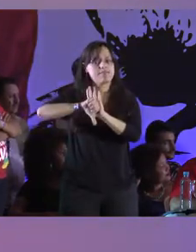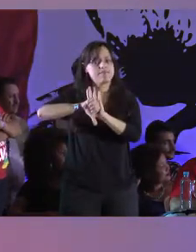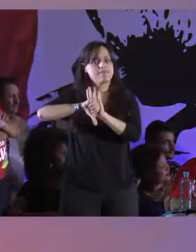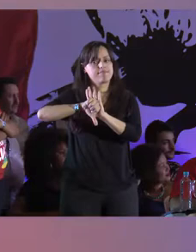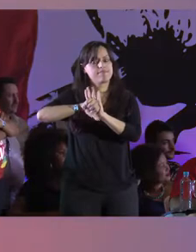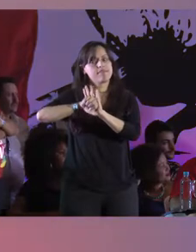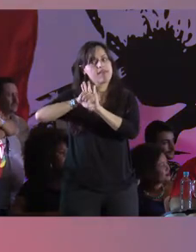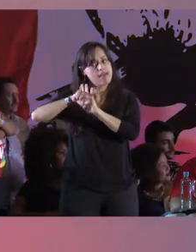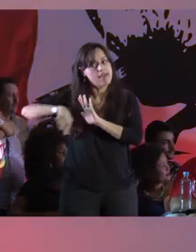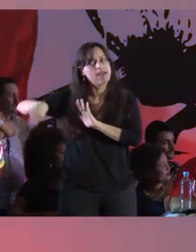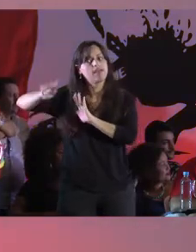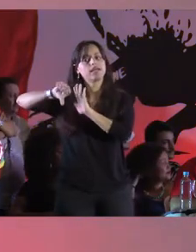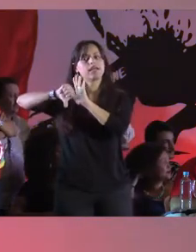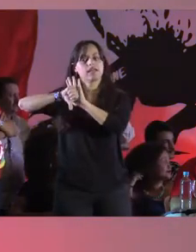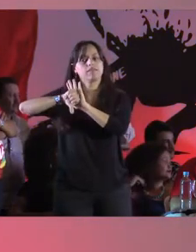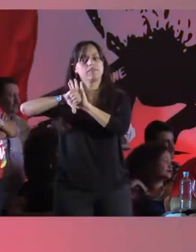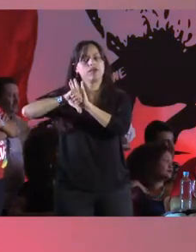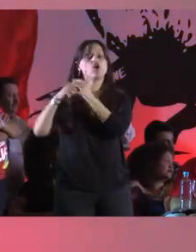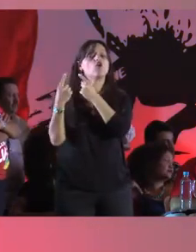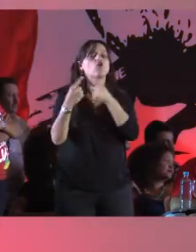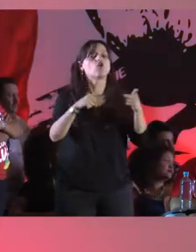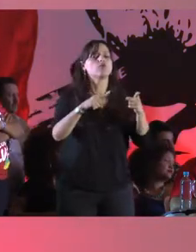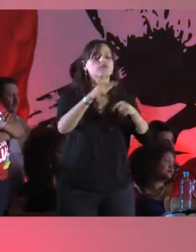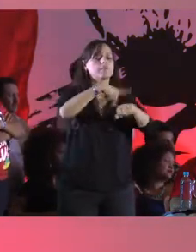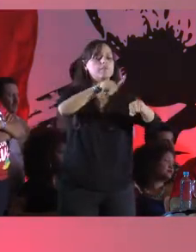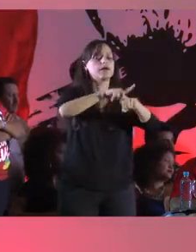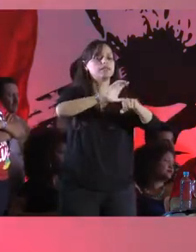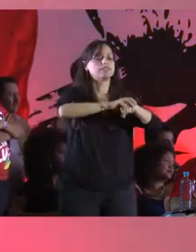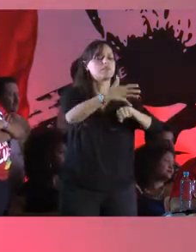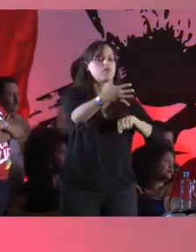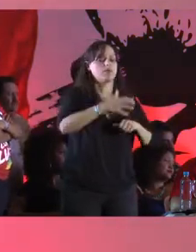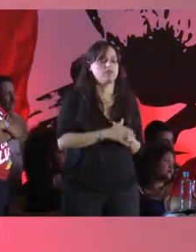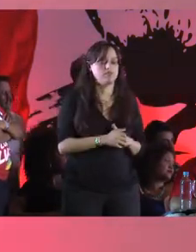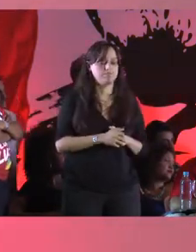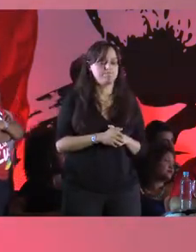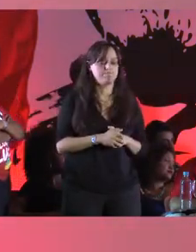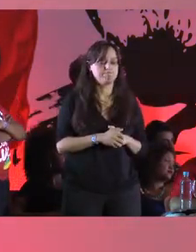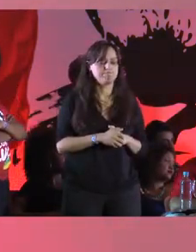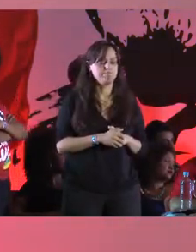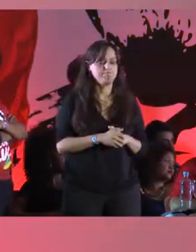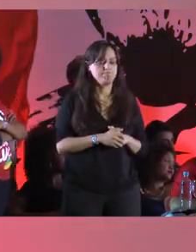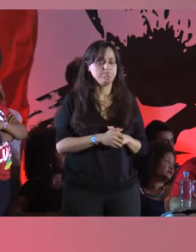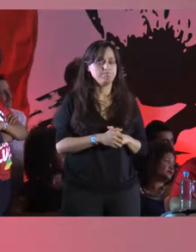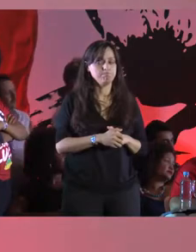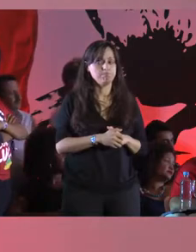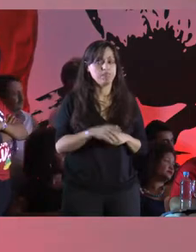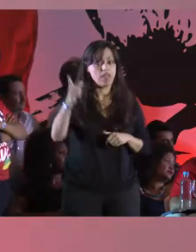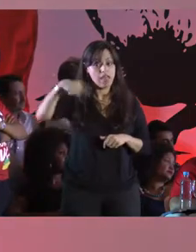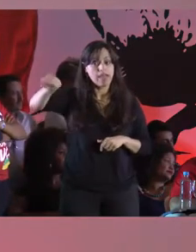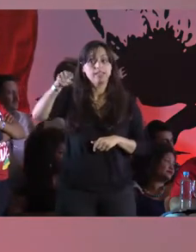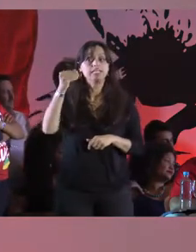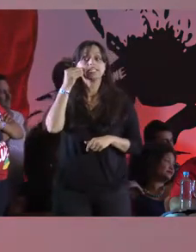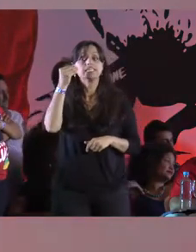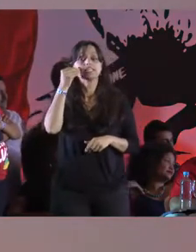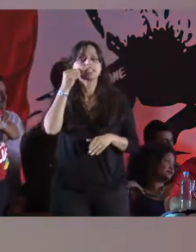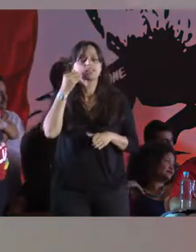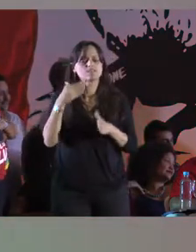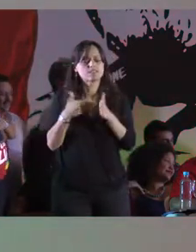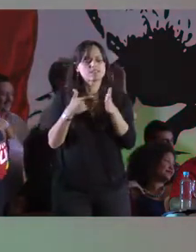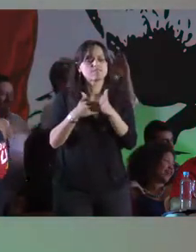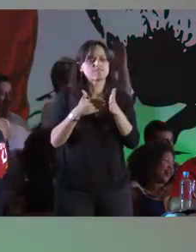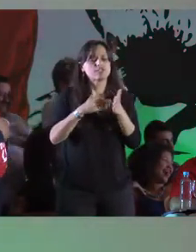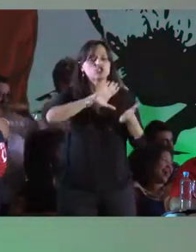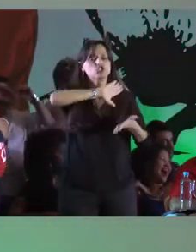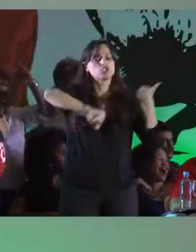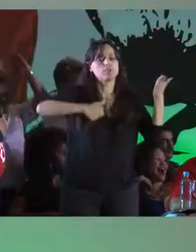estão cometendo contra a democracia desse país, tentando impedir o melhor presidente que esse país já teve, por causa